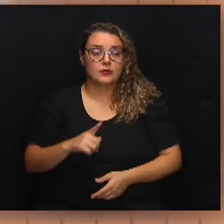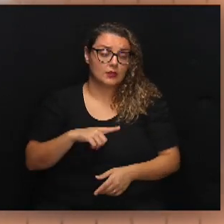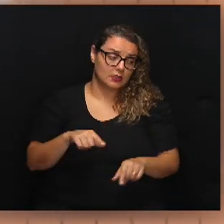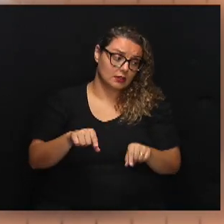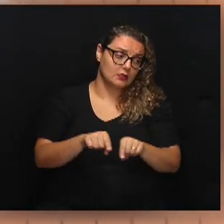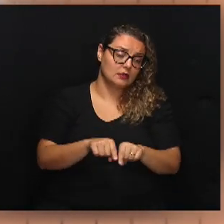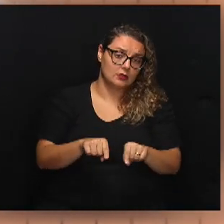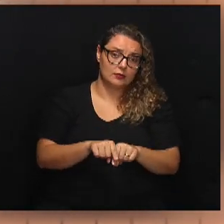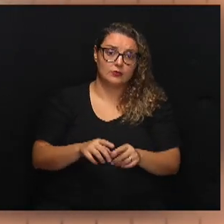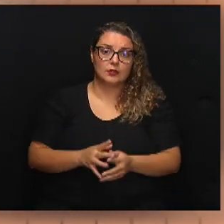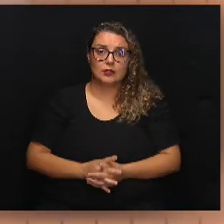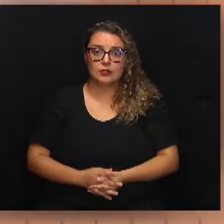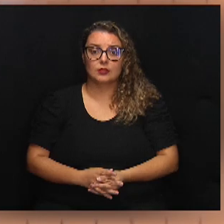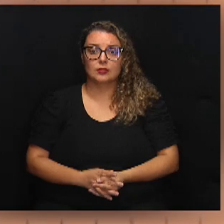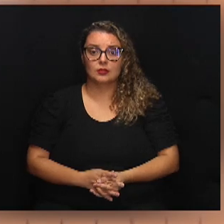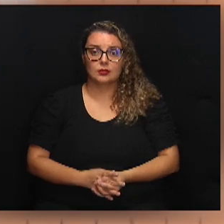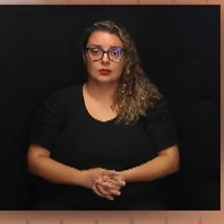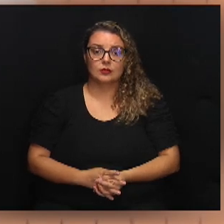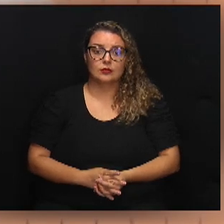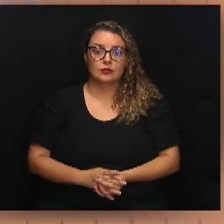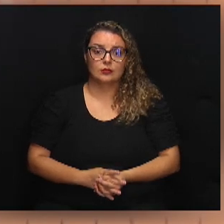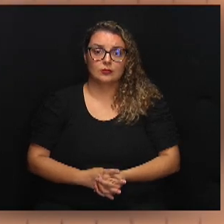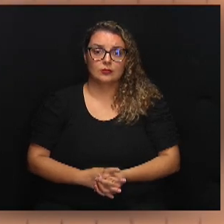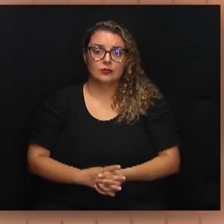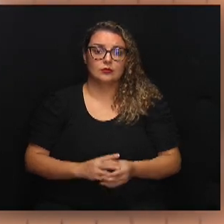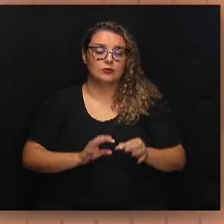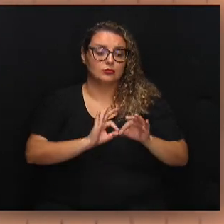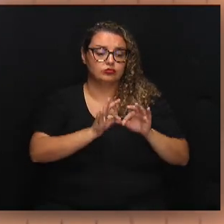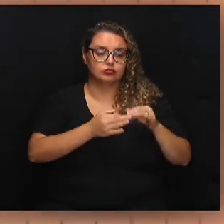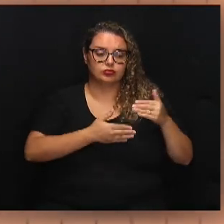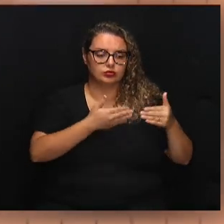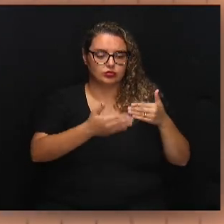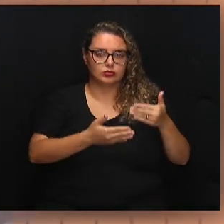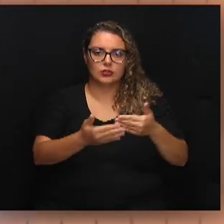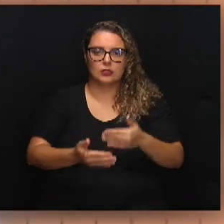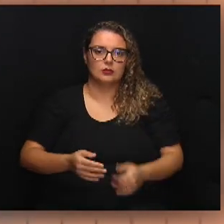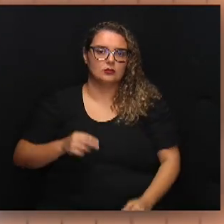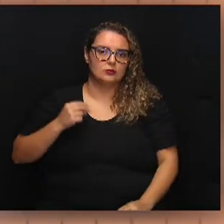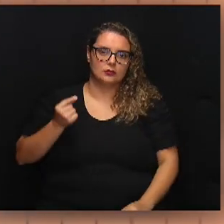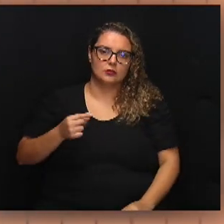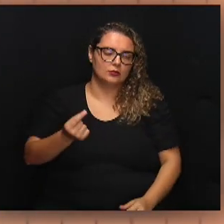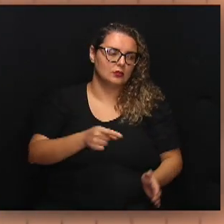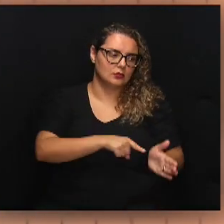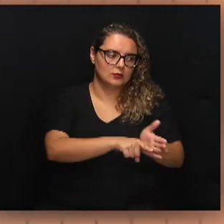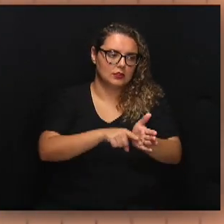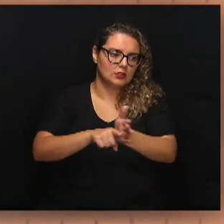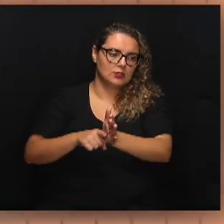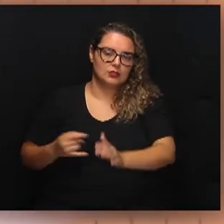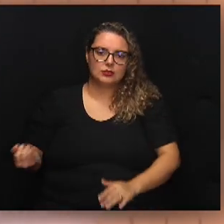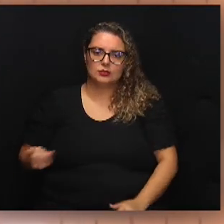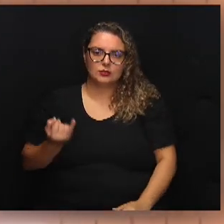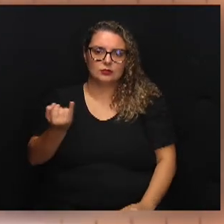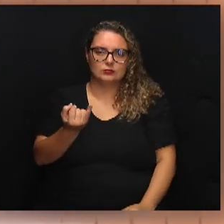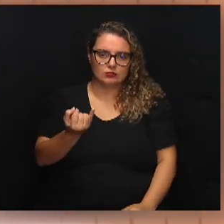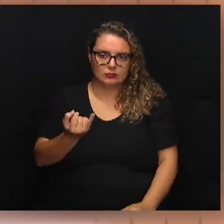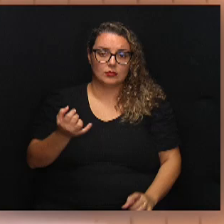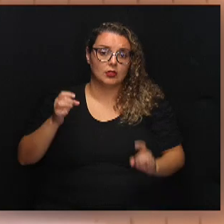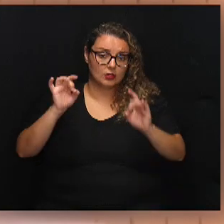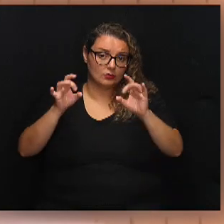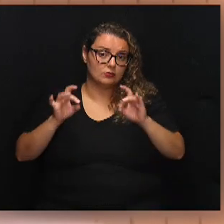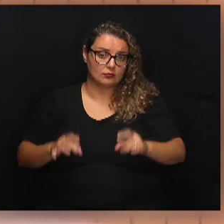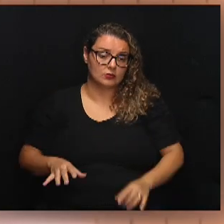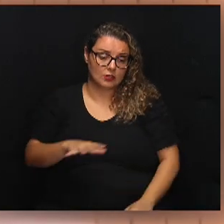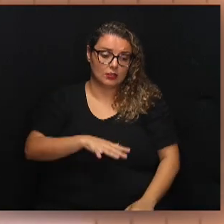vamos dizer assim, um currículo e uma trajetória de muitas pesquisas importantes na área da agricultura, em especial na área do